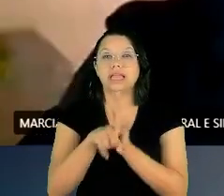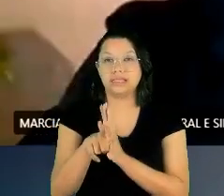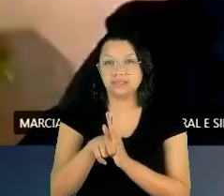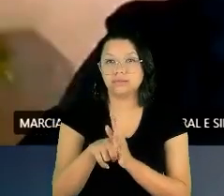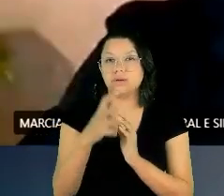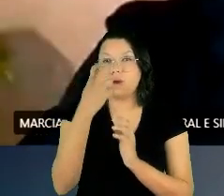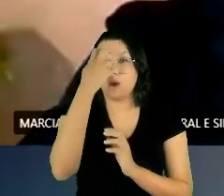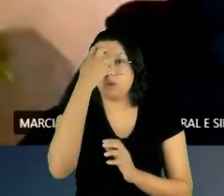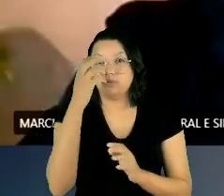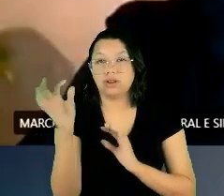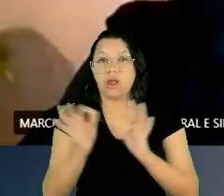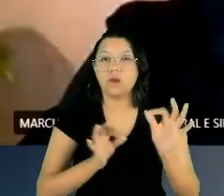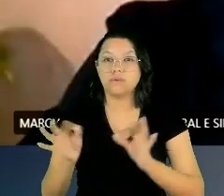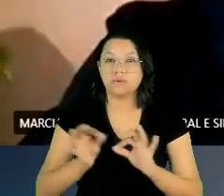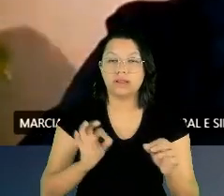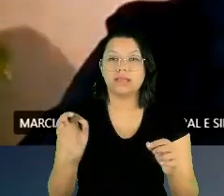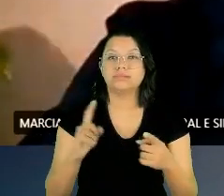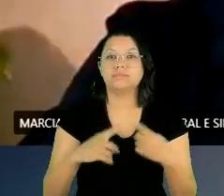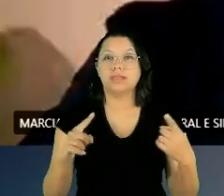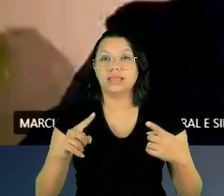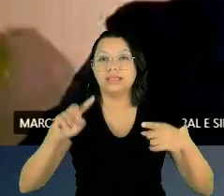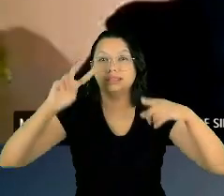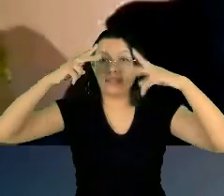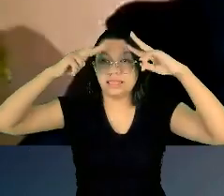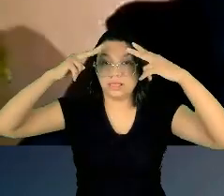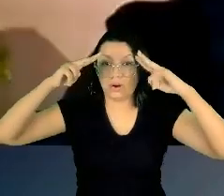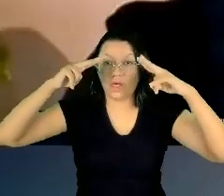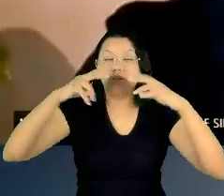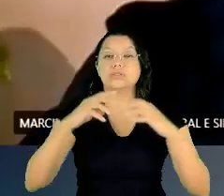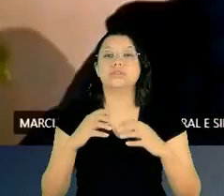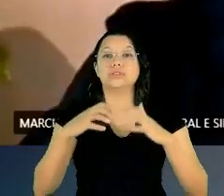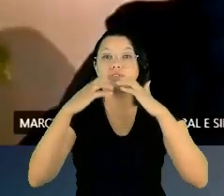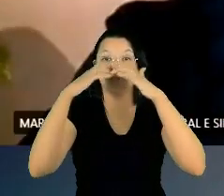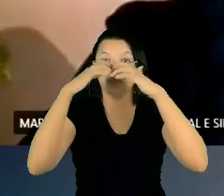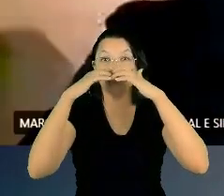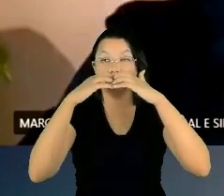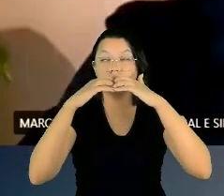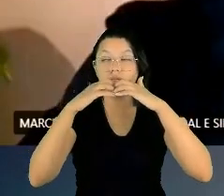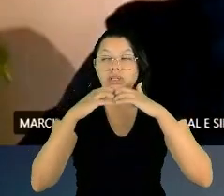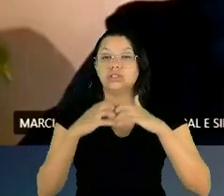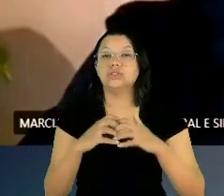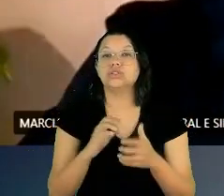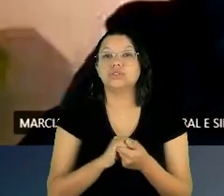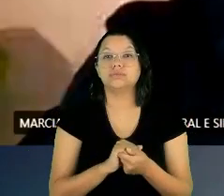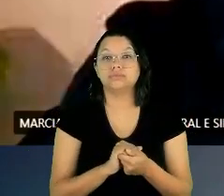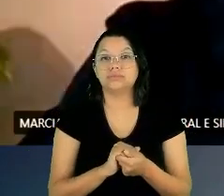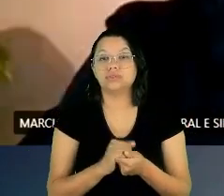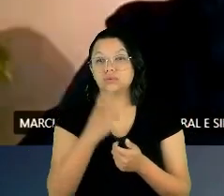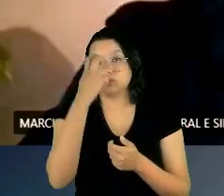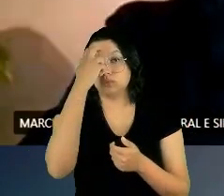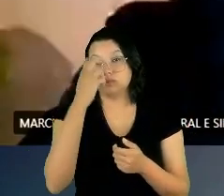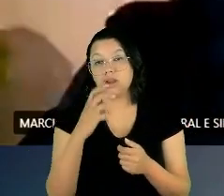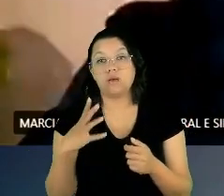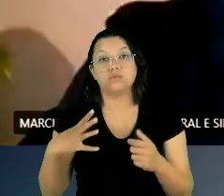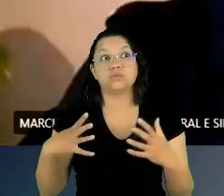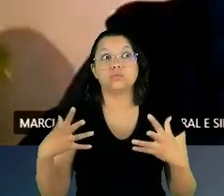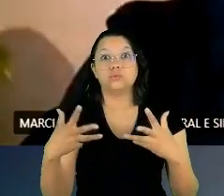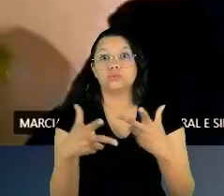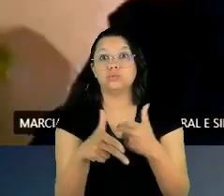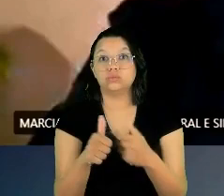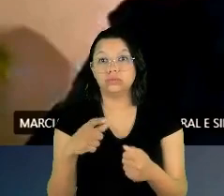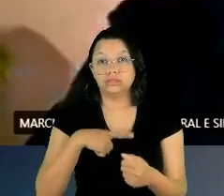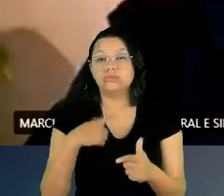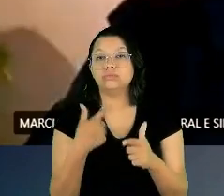culturalmente moldado, mas é neurologicamente igual para todas as culturas. Todos nós temos aversão a matar alguém,